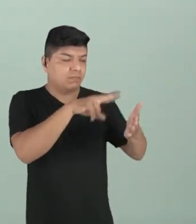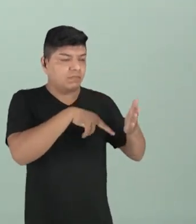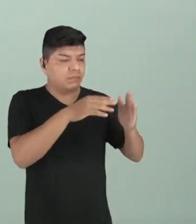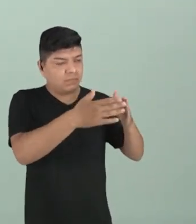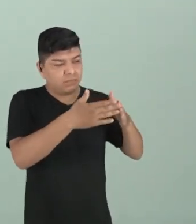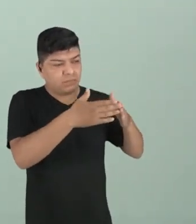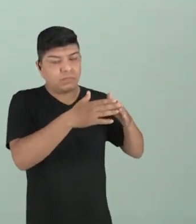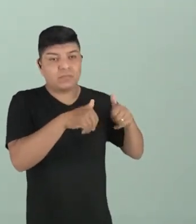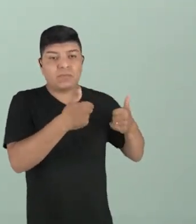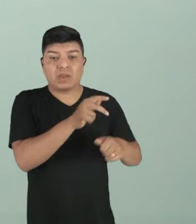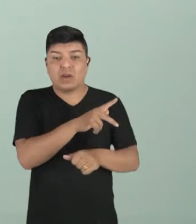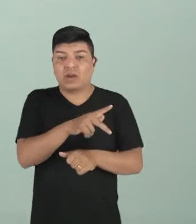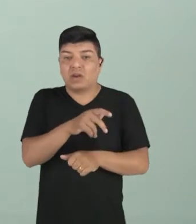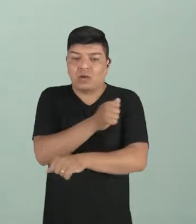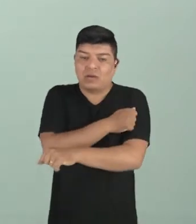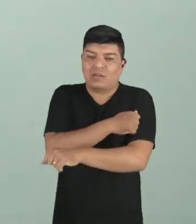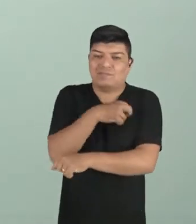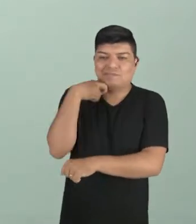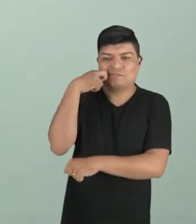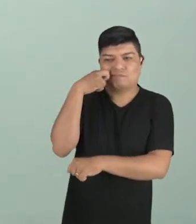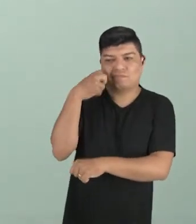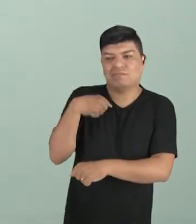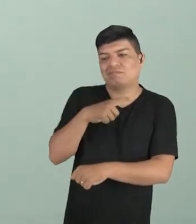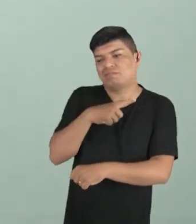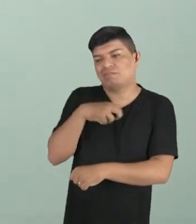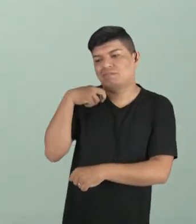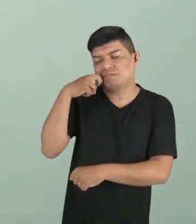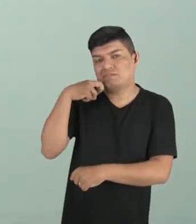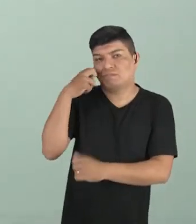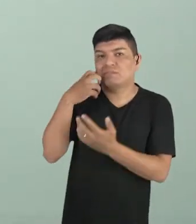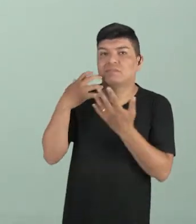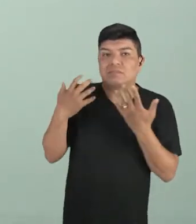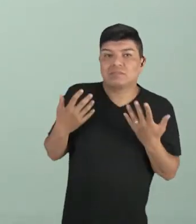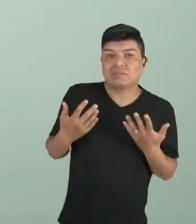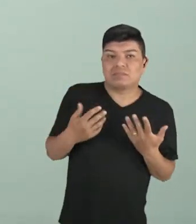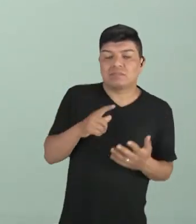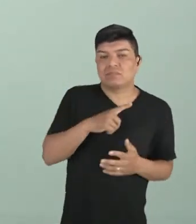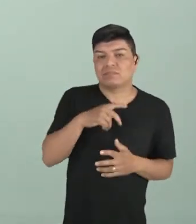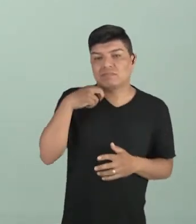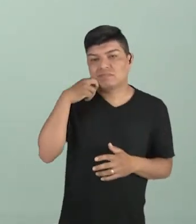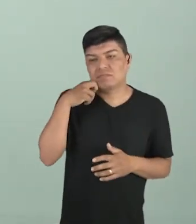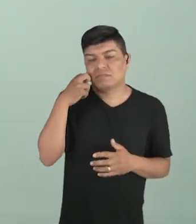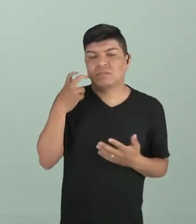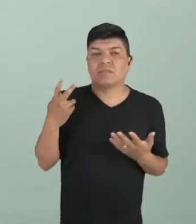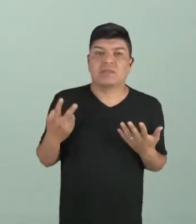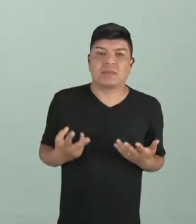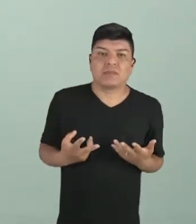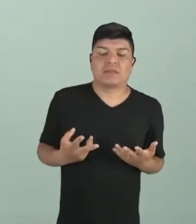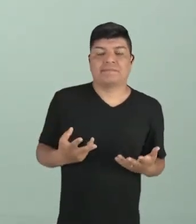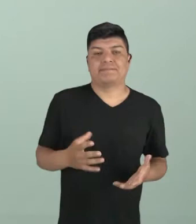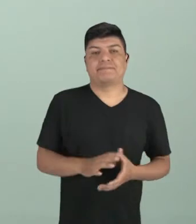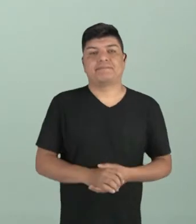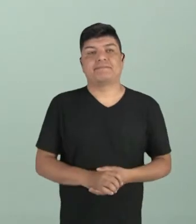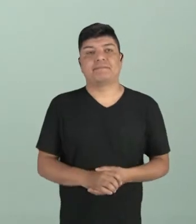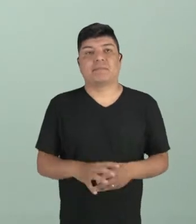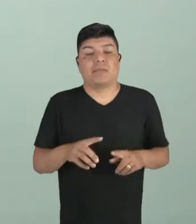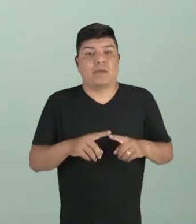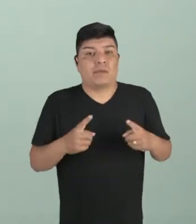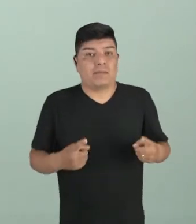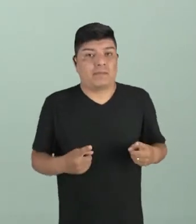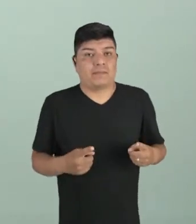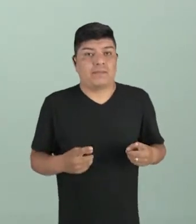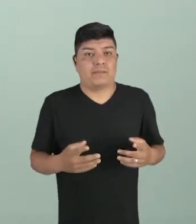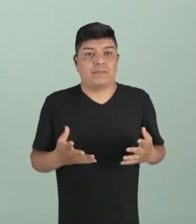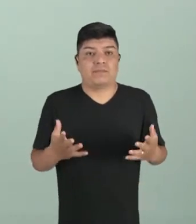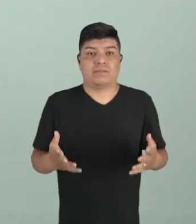parágrafo. Aí o aluno todo acanhado: "Ai, professor, eu tenho vergonha, né, eu tenho vergonha". Ou seja, ele tem vergonha, né? Mas